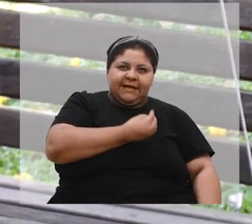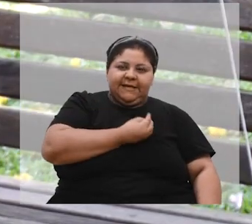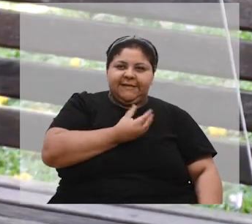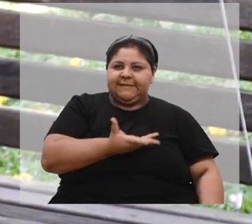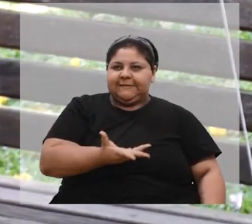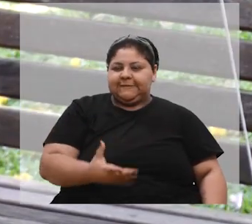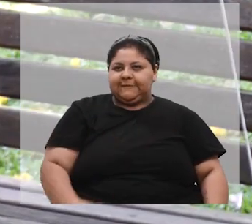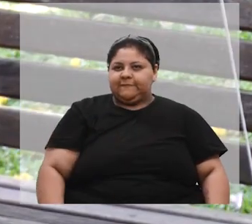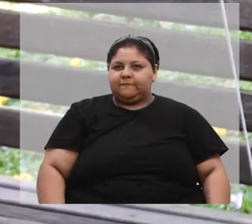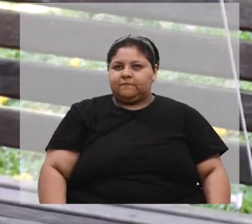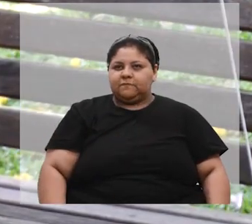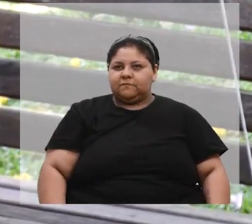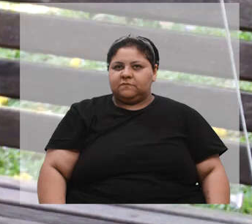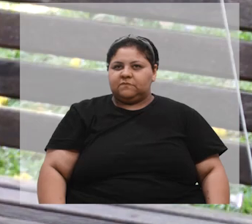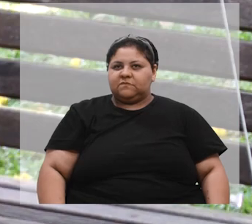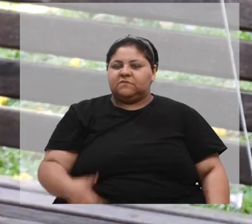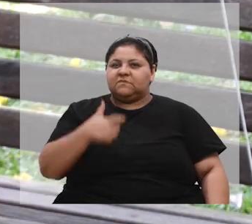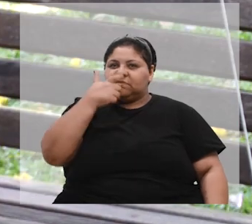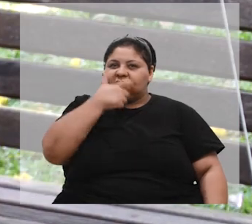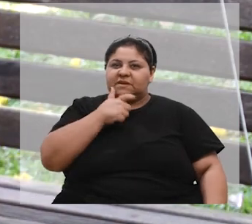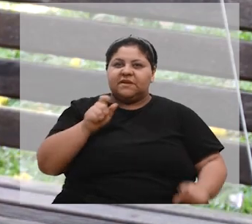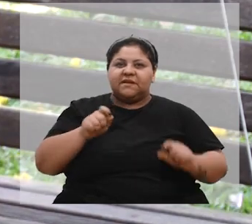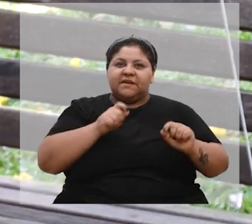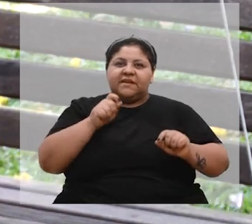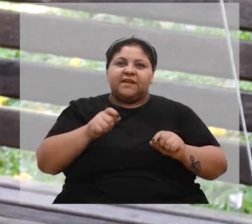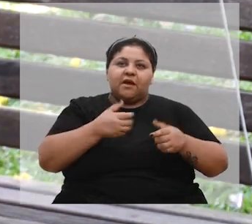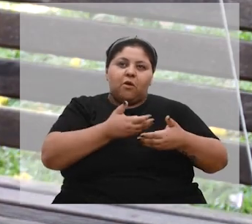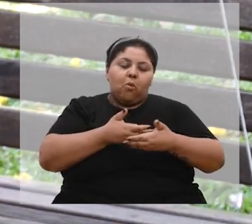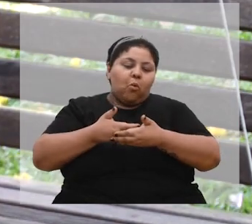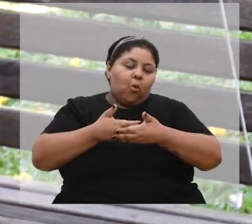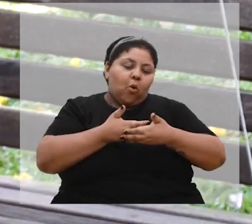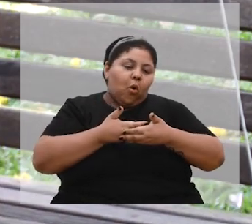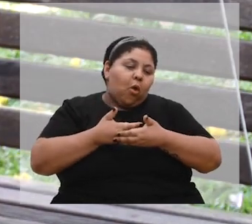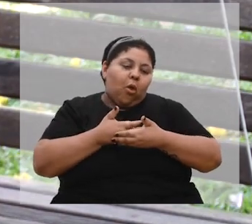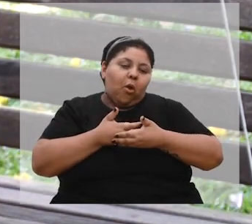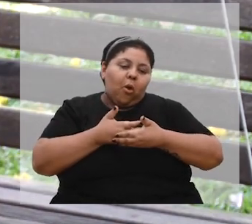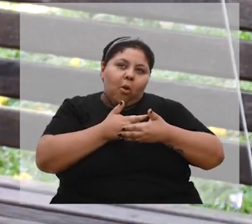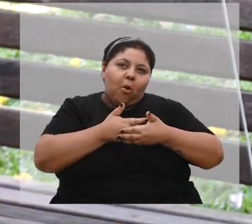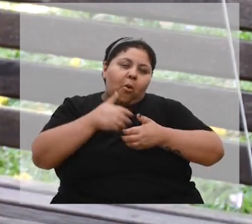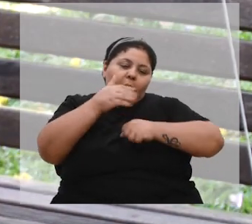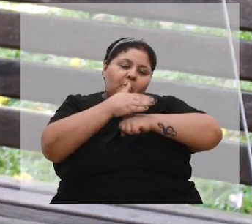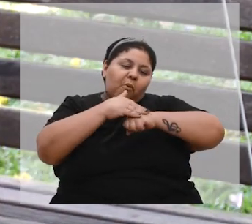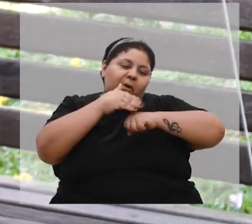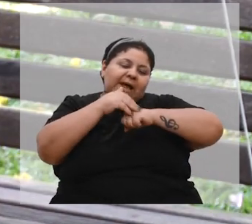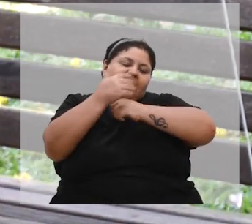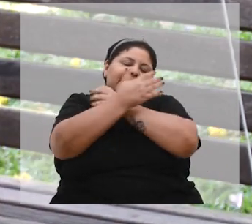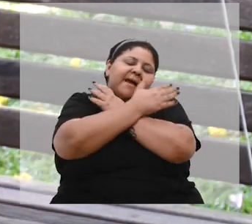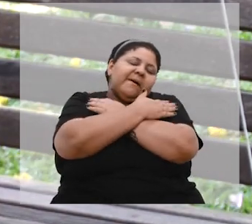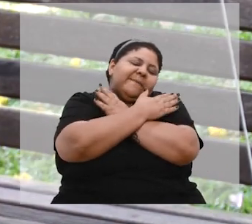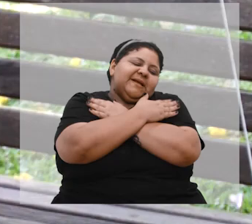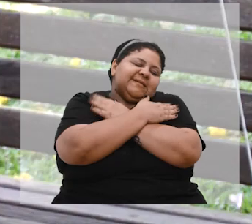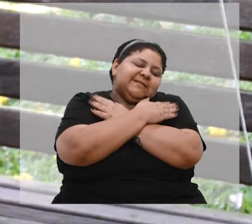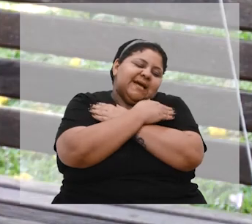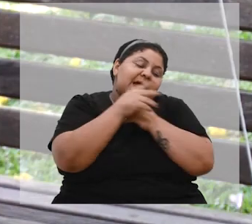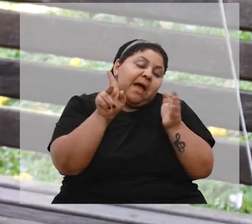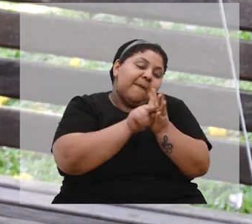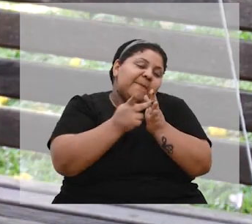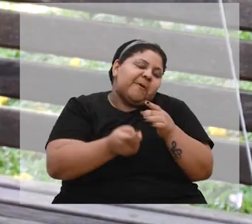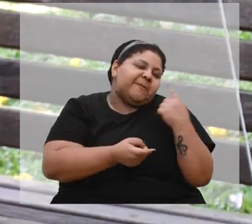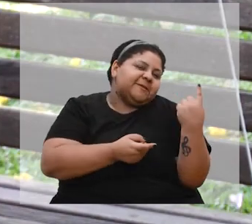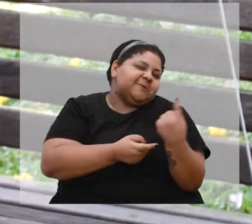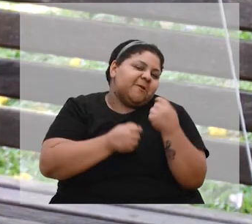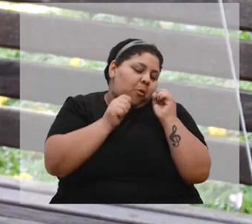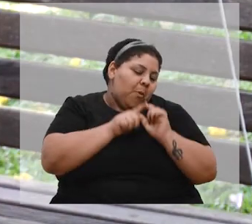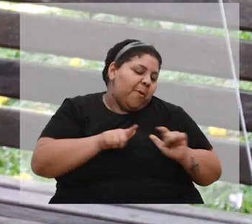tá na vida, a gente parece que ainda quer ter um colo para correr, né? E às vezes a gente parece que a gente tem que abraçar a própria